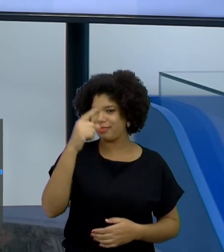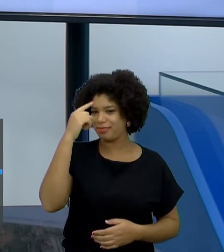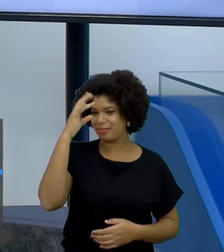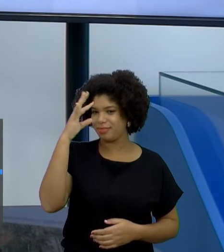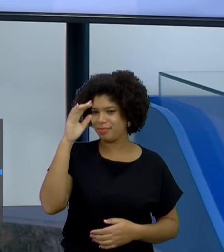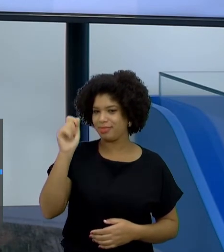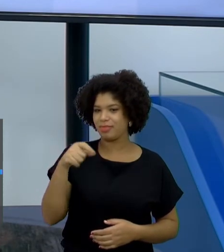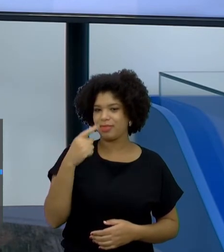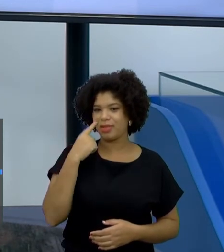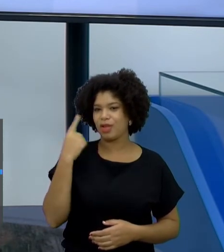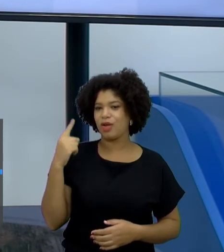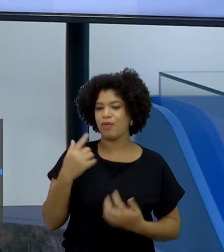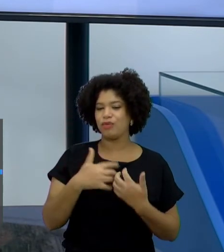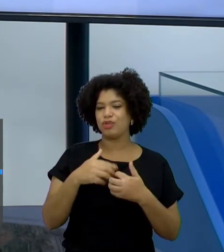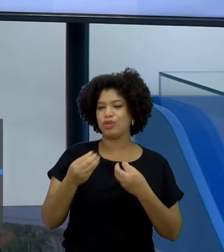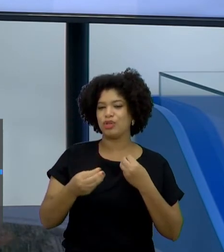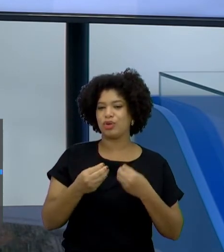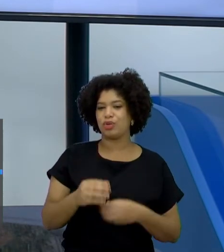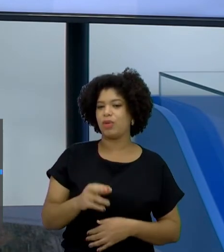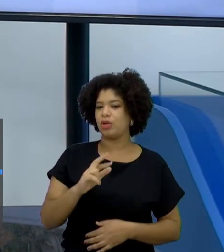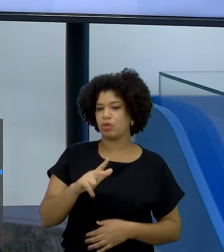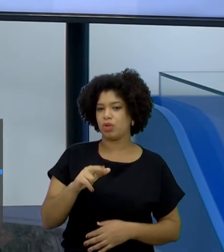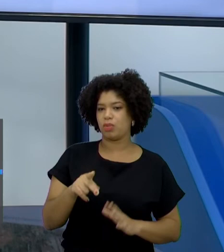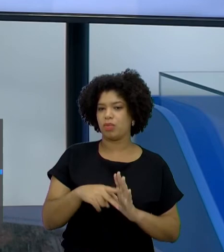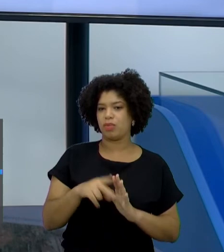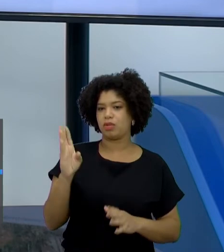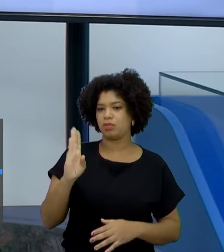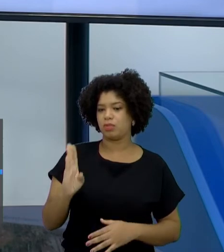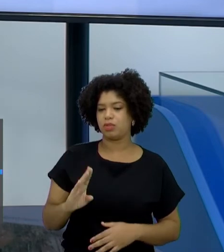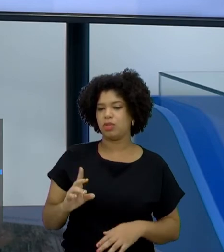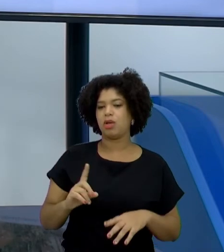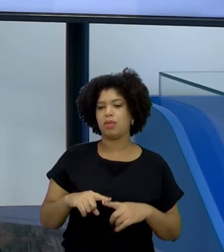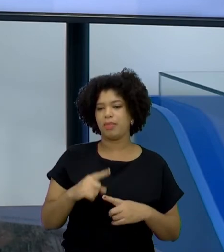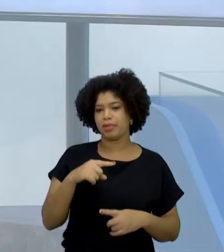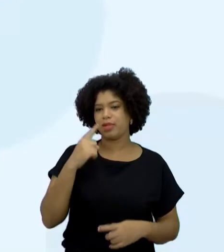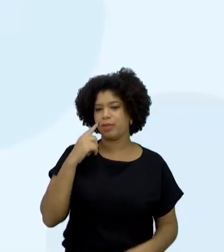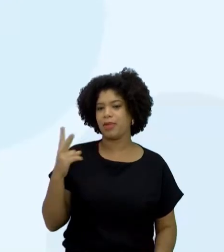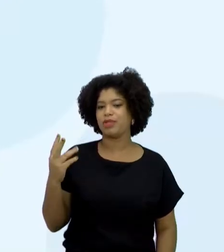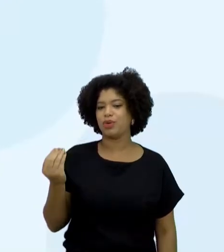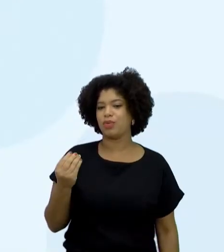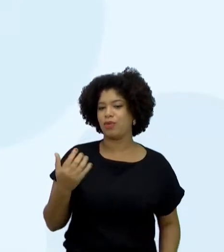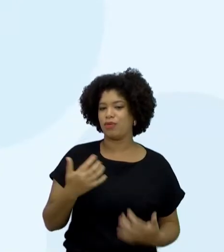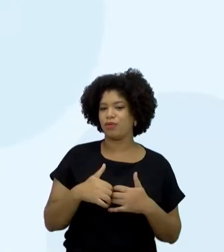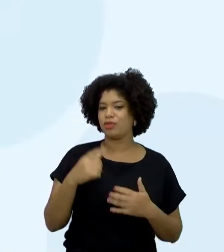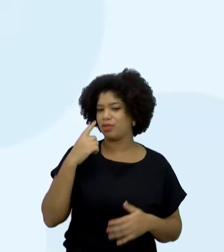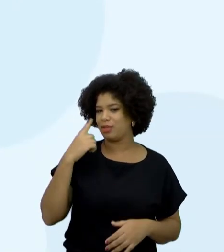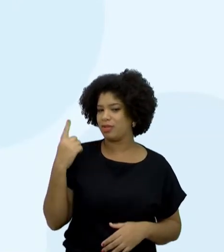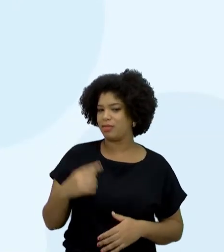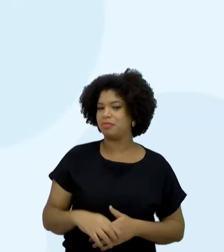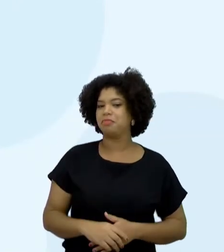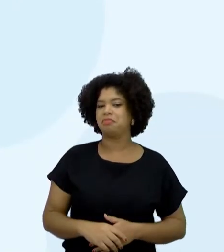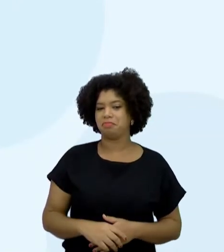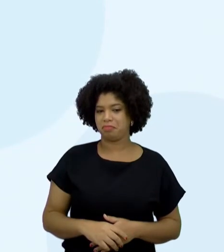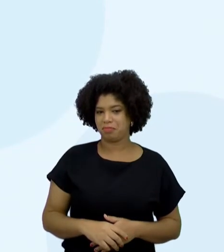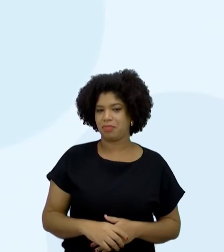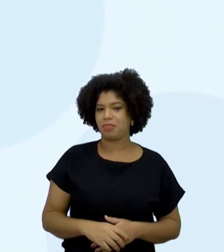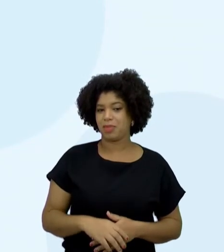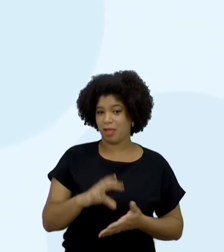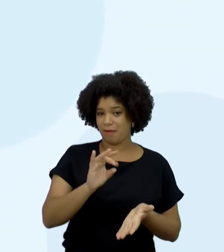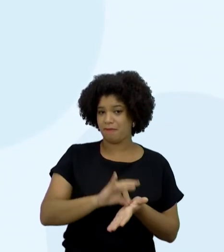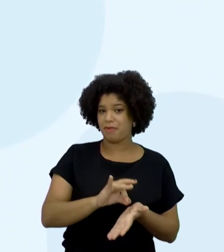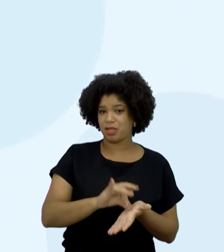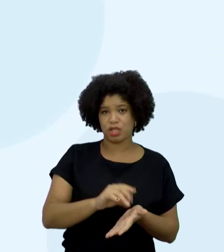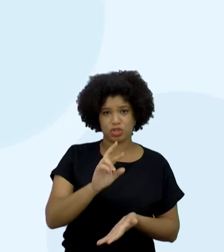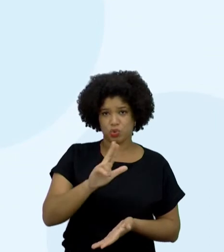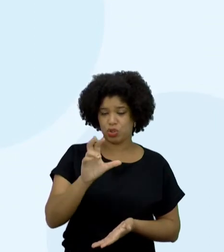né? Olha ele funcionando aí, isso aí não é da região do Brasil não, mas olha ele aí de fato, de verdade, real, não é